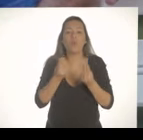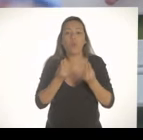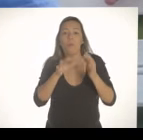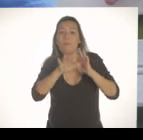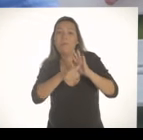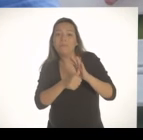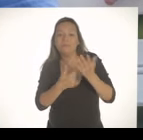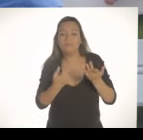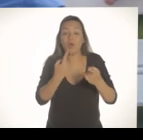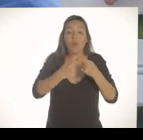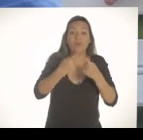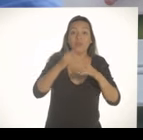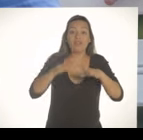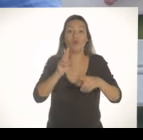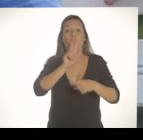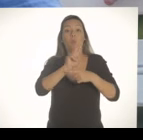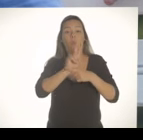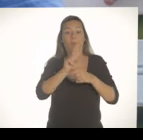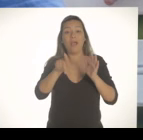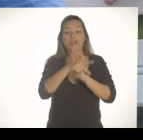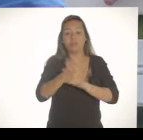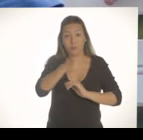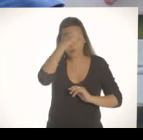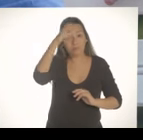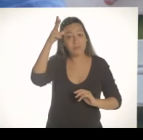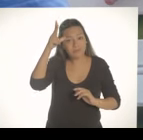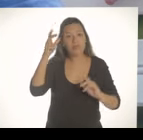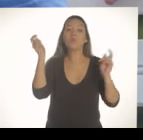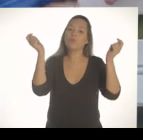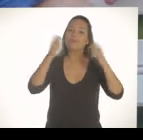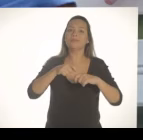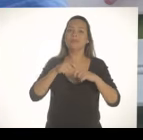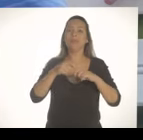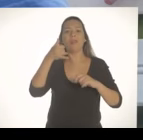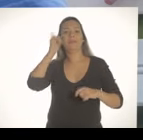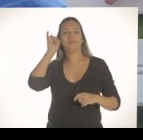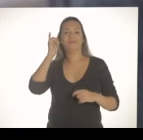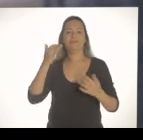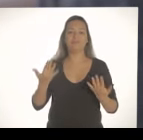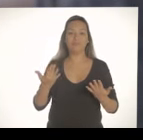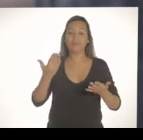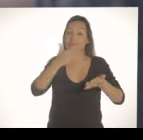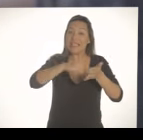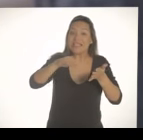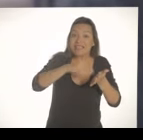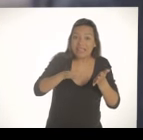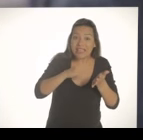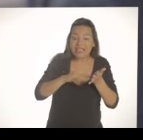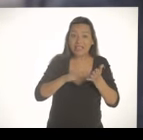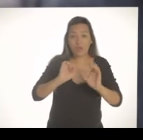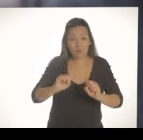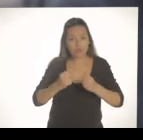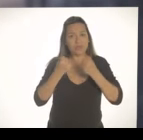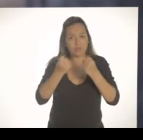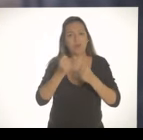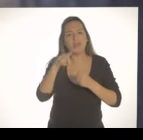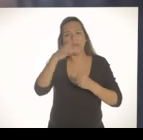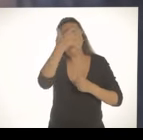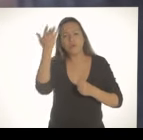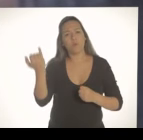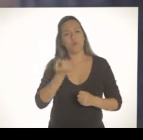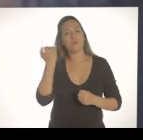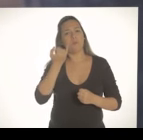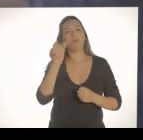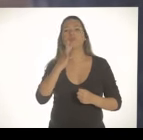E furto é uma coisa que a presença da Guarda Municipal, por exemplo, já inibe. E os nossos secretários vão ser